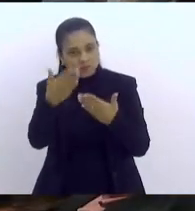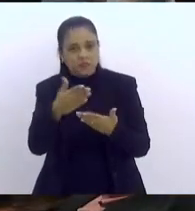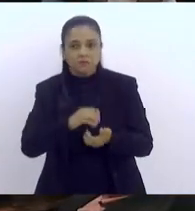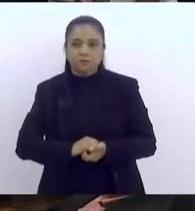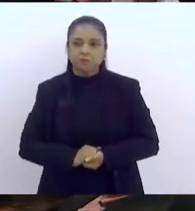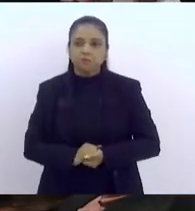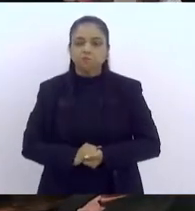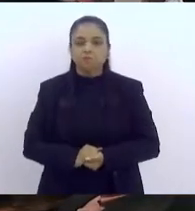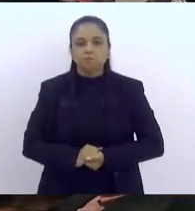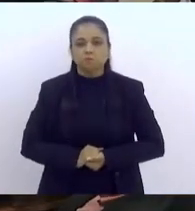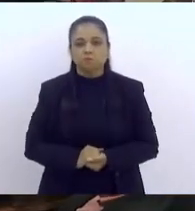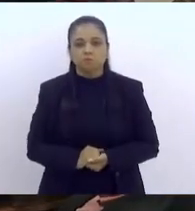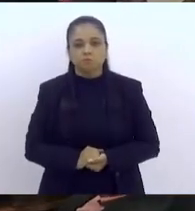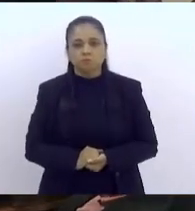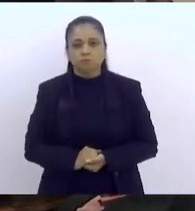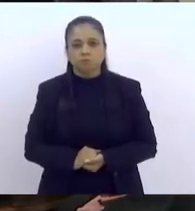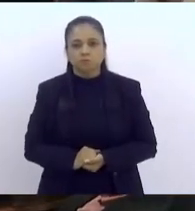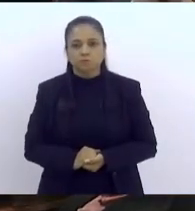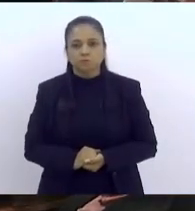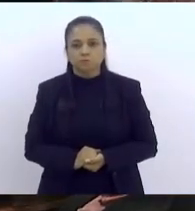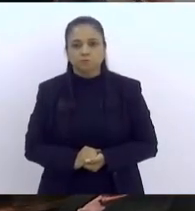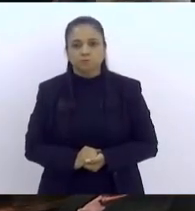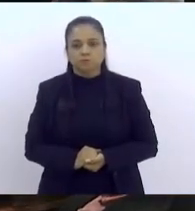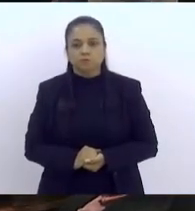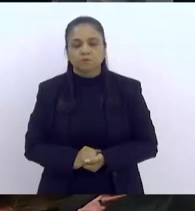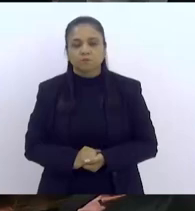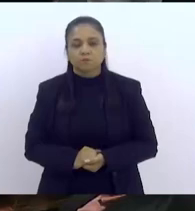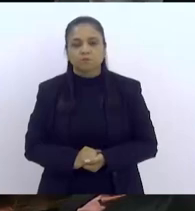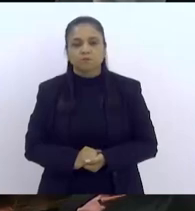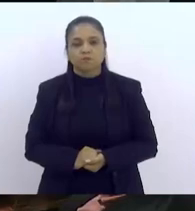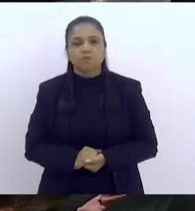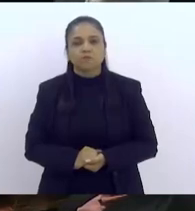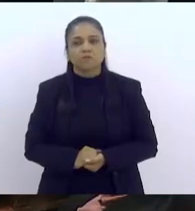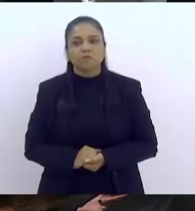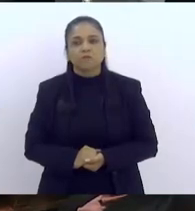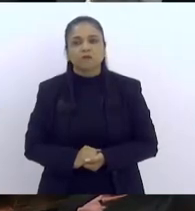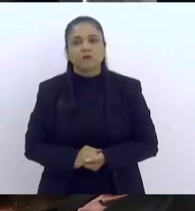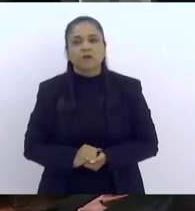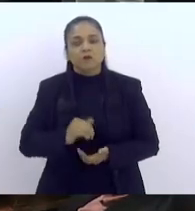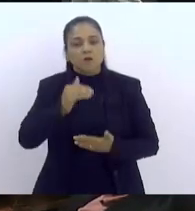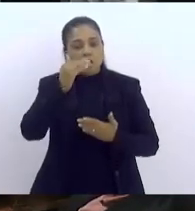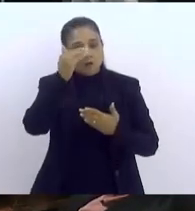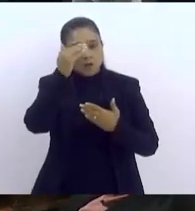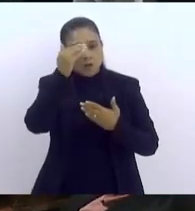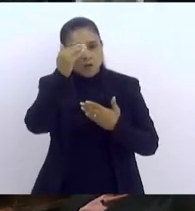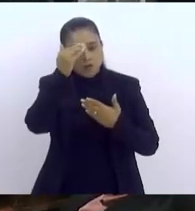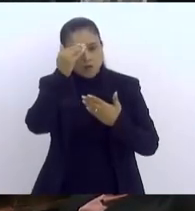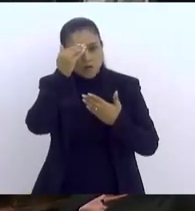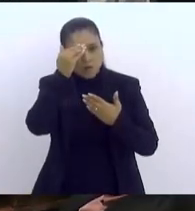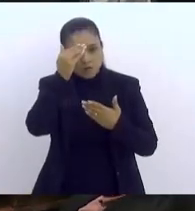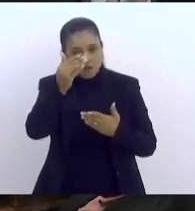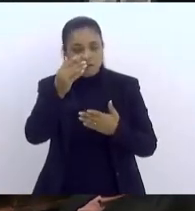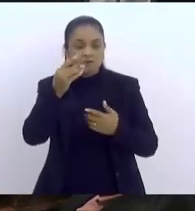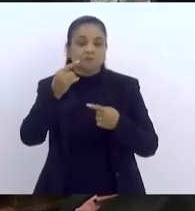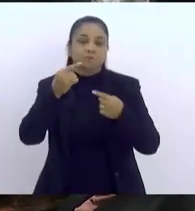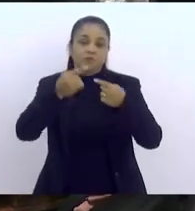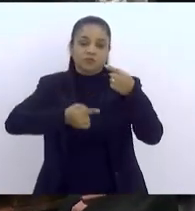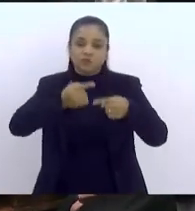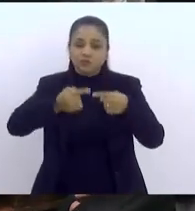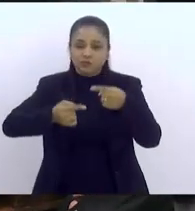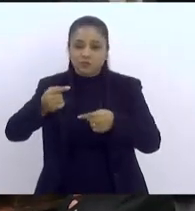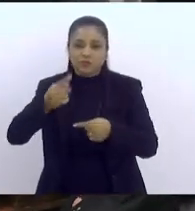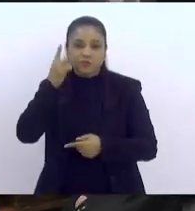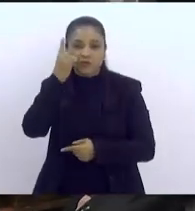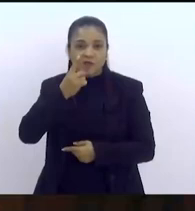discutir, presidente. Estou inscrito. Obrigado, presidente. Para discutir primeiro o nosso nobre deputado que